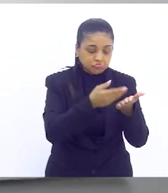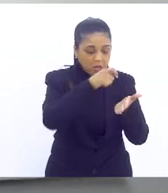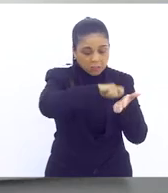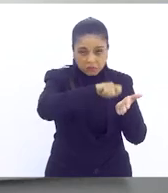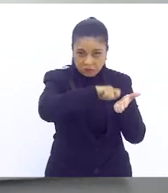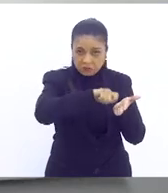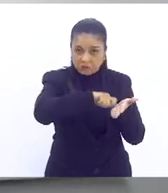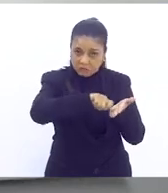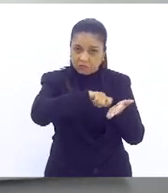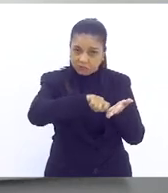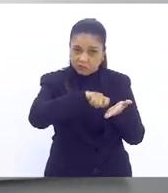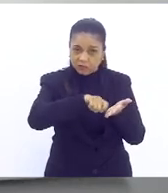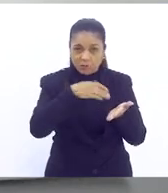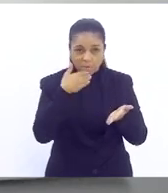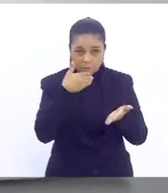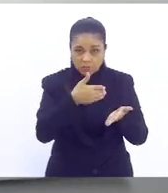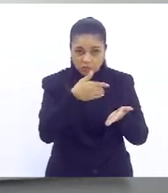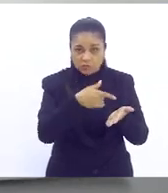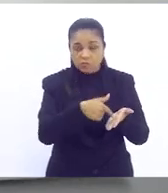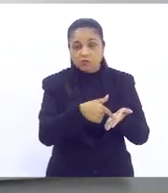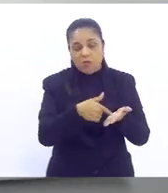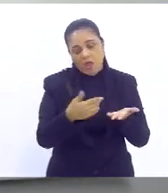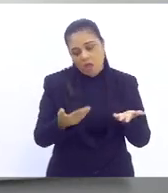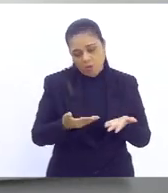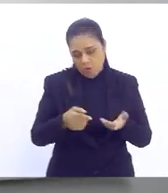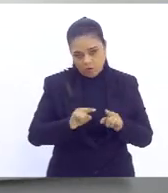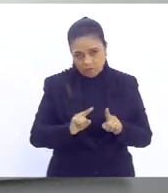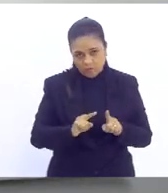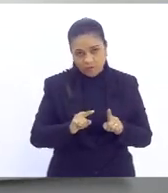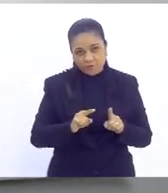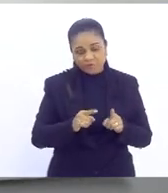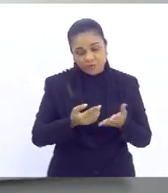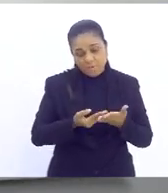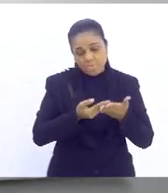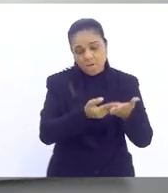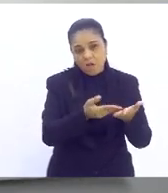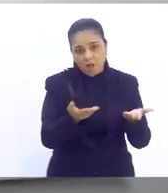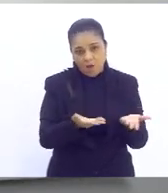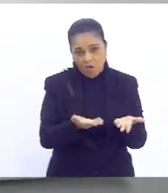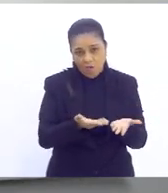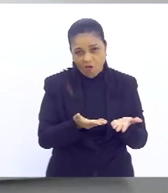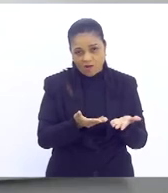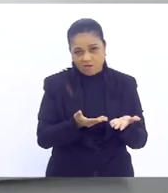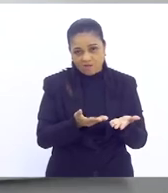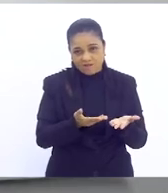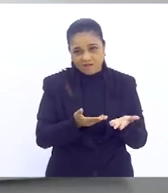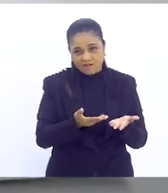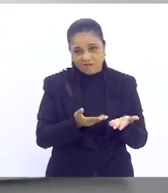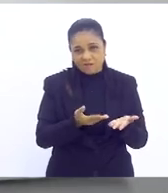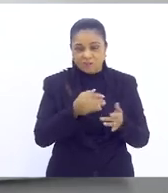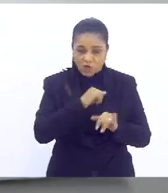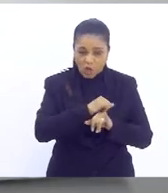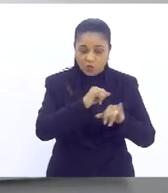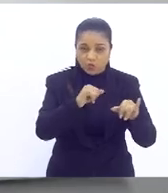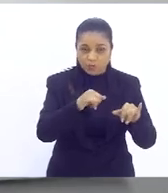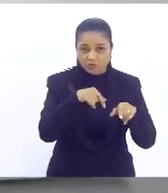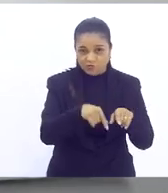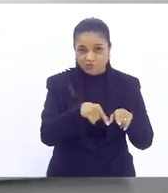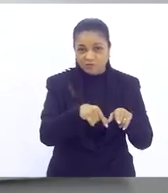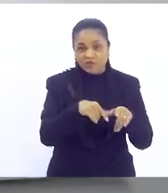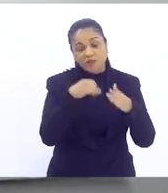né não farei agora porque se mandar agora vai chegar lá a notícia que tá